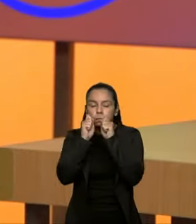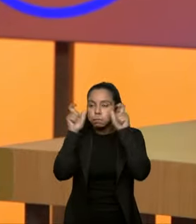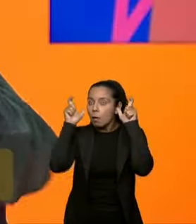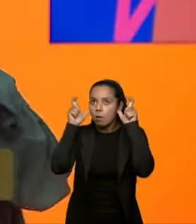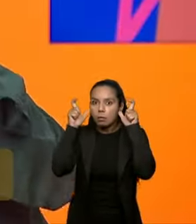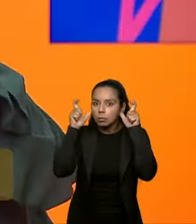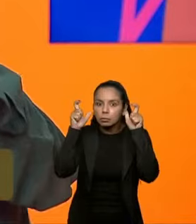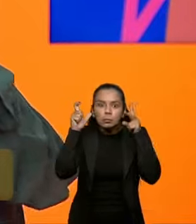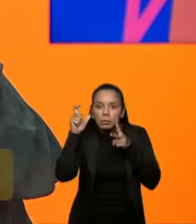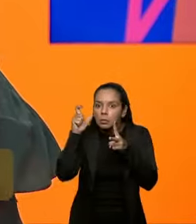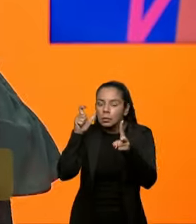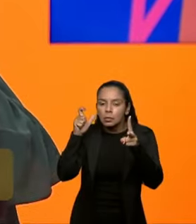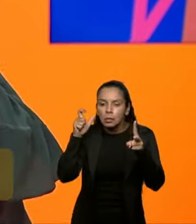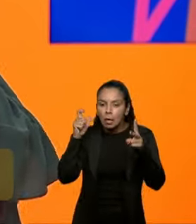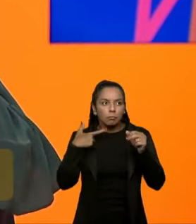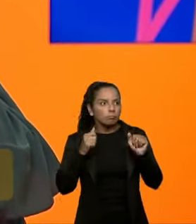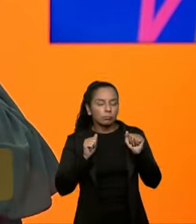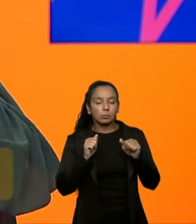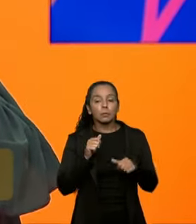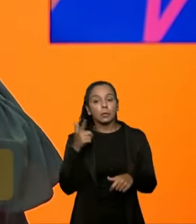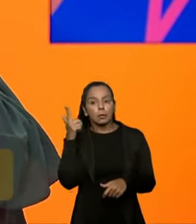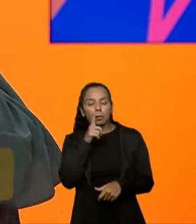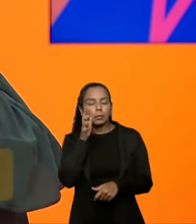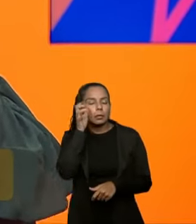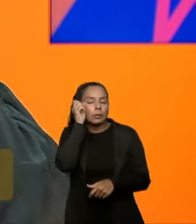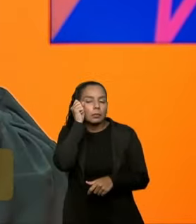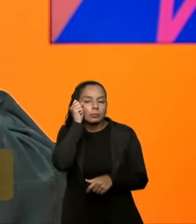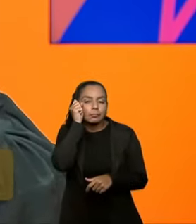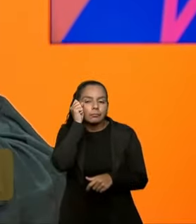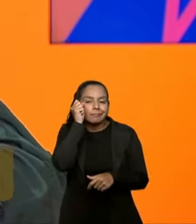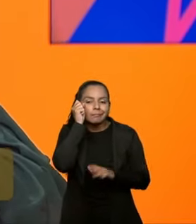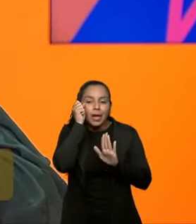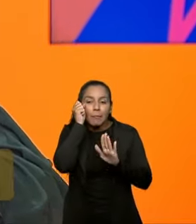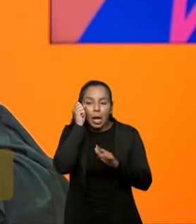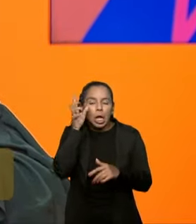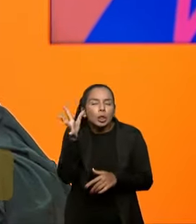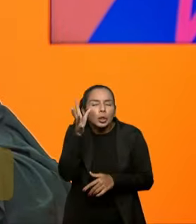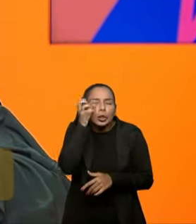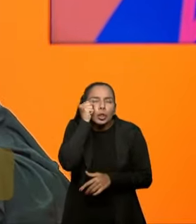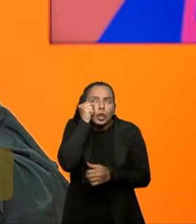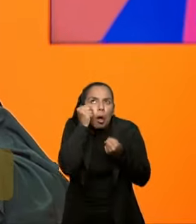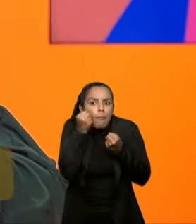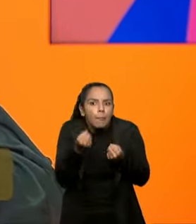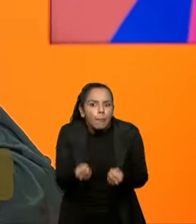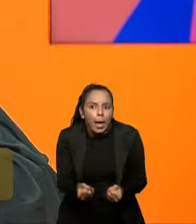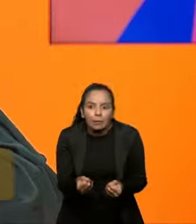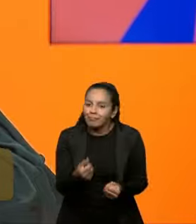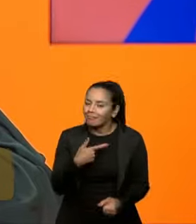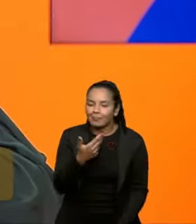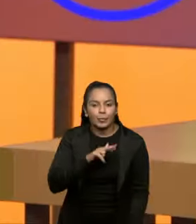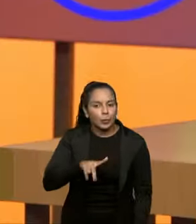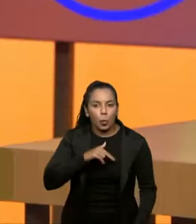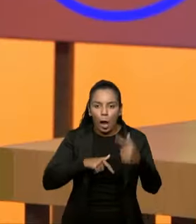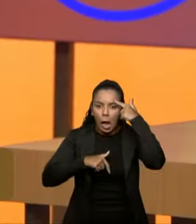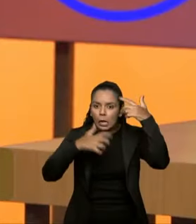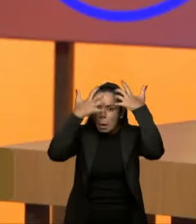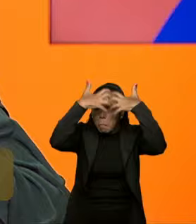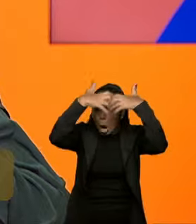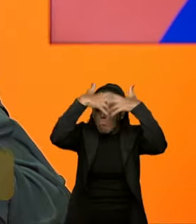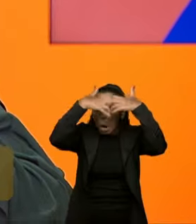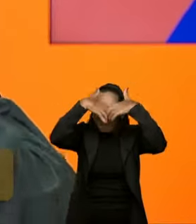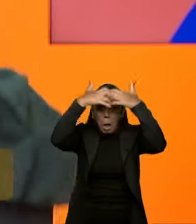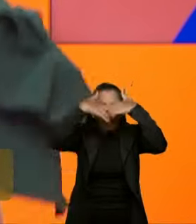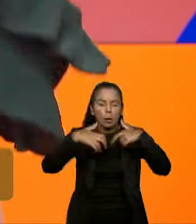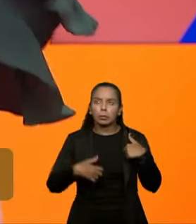né? Exatamente. Você até dorme, não aprofunda tanto o sono, a onda cerebral está rápida. E aí você